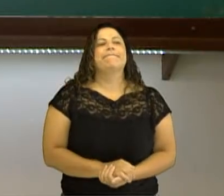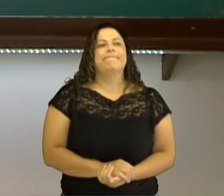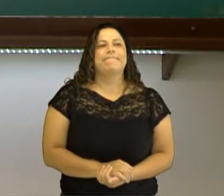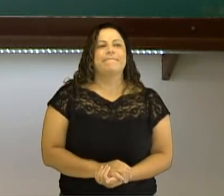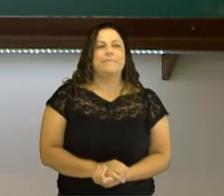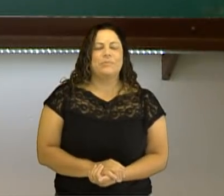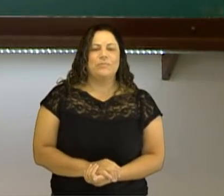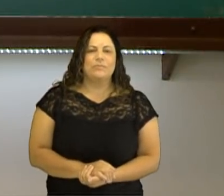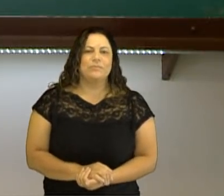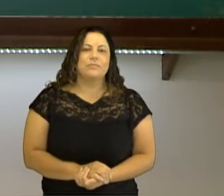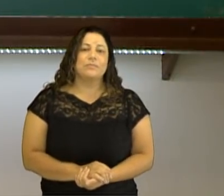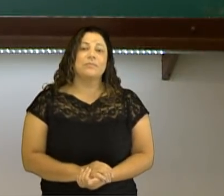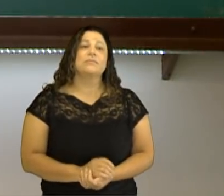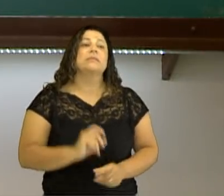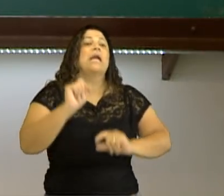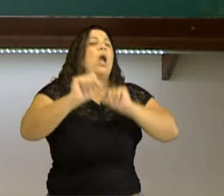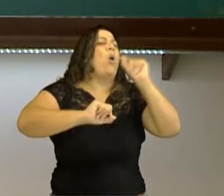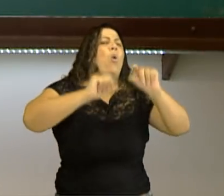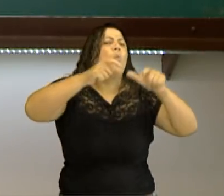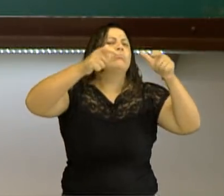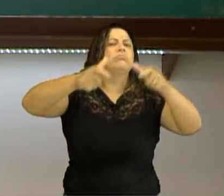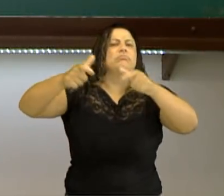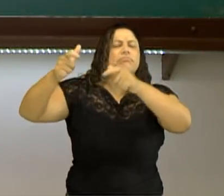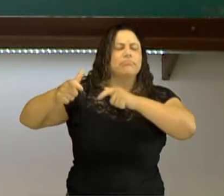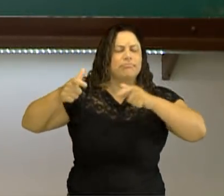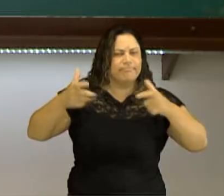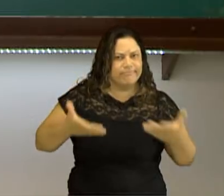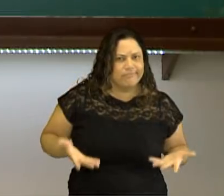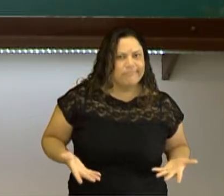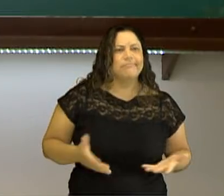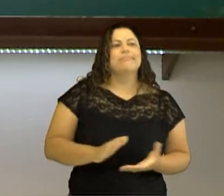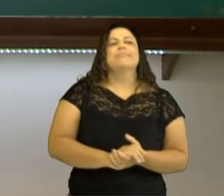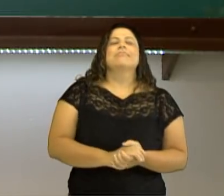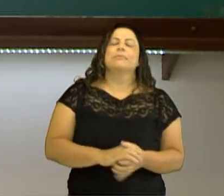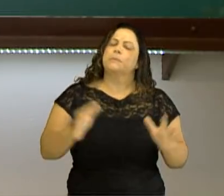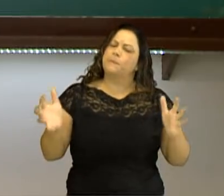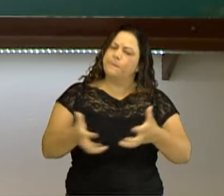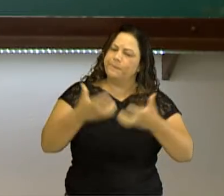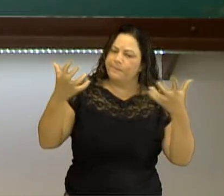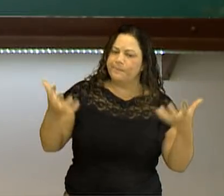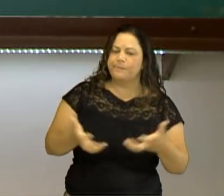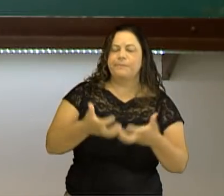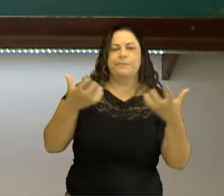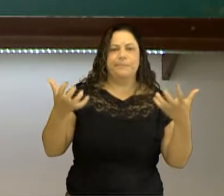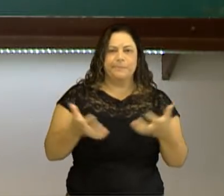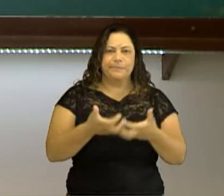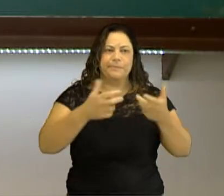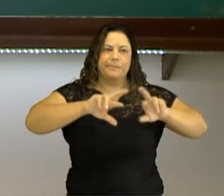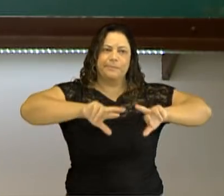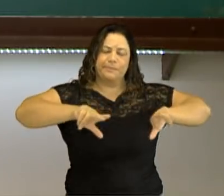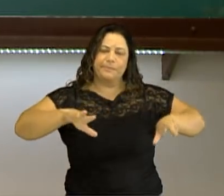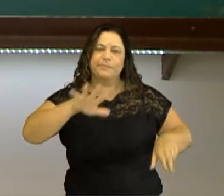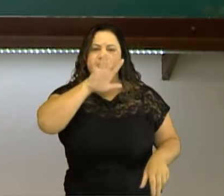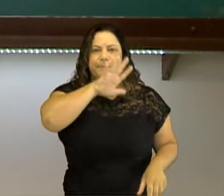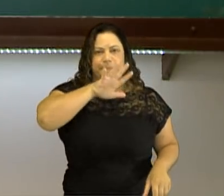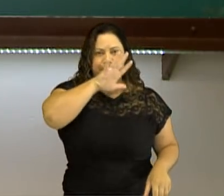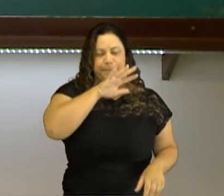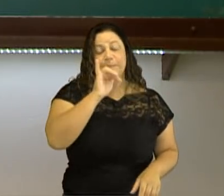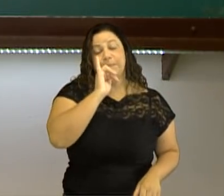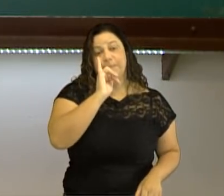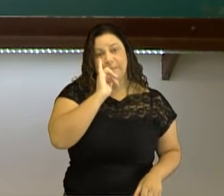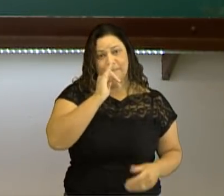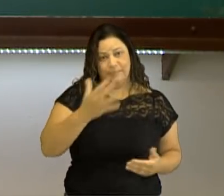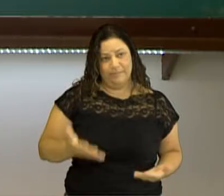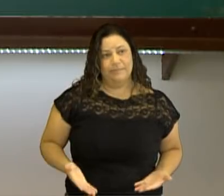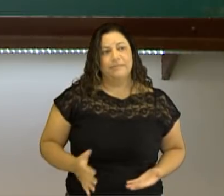Quanto à fonte de lipídio, onde a gente encontra? Podemos encontrar em alimentos de fonte vegetal ou animal. Olha só alguns